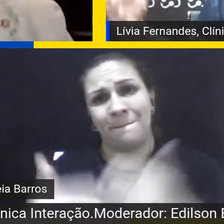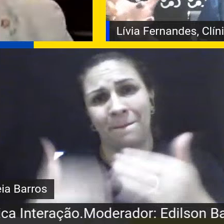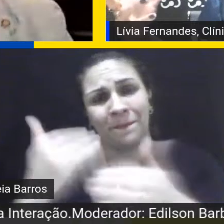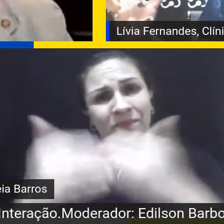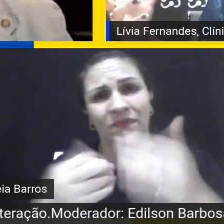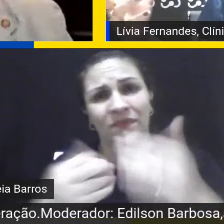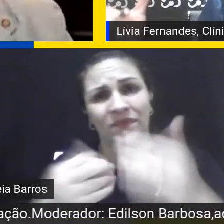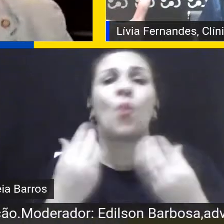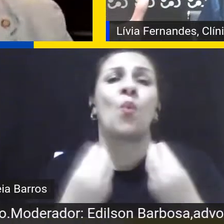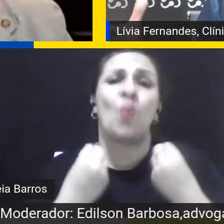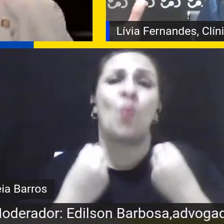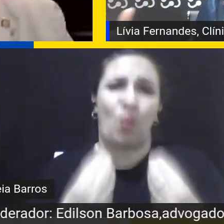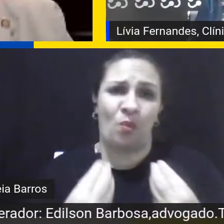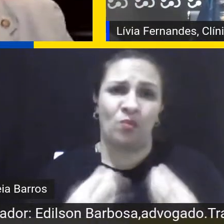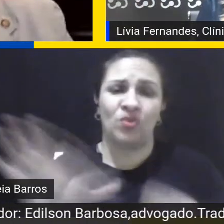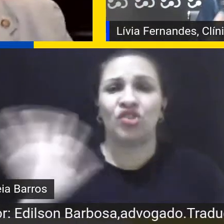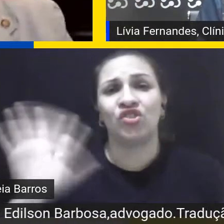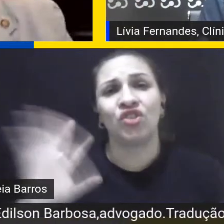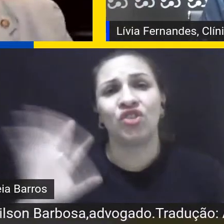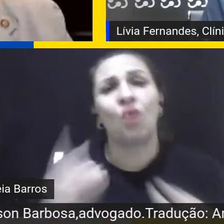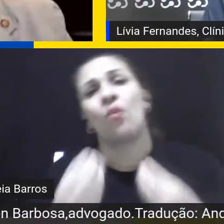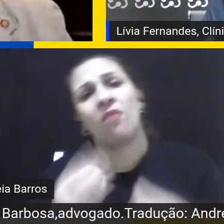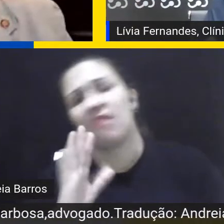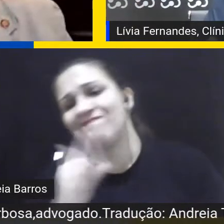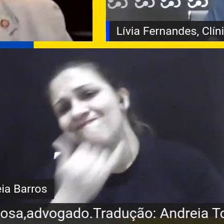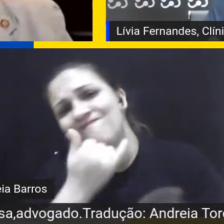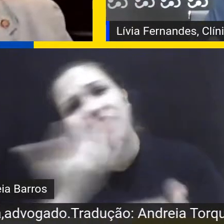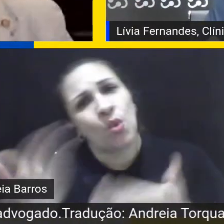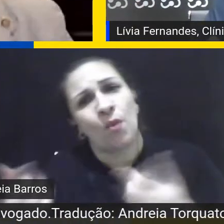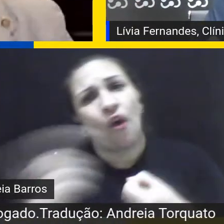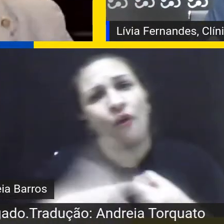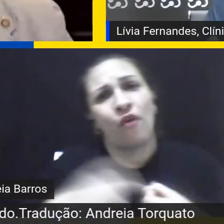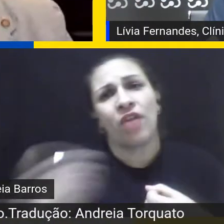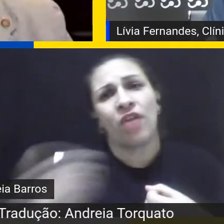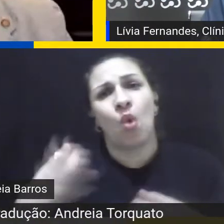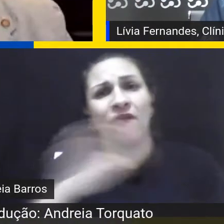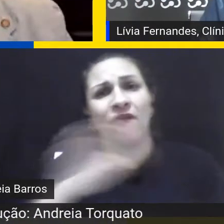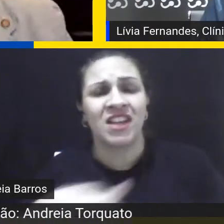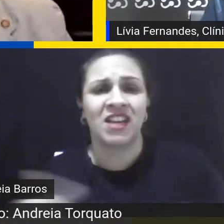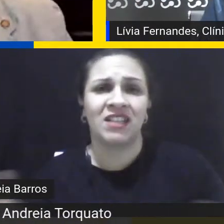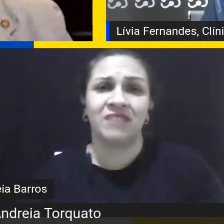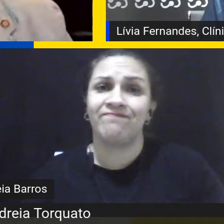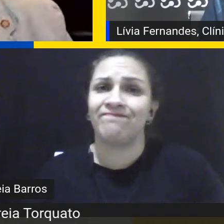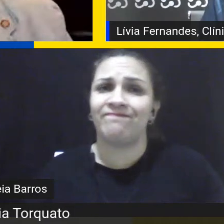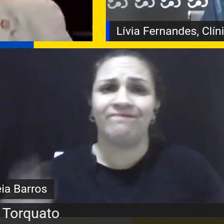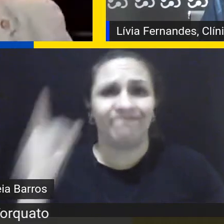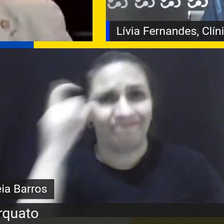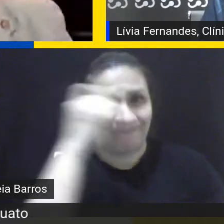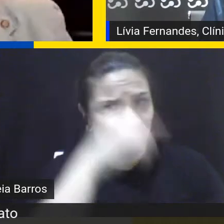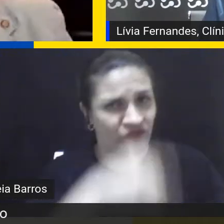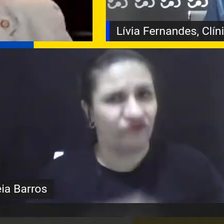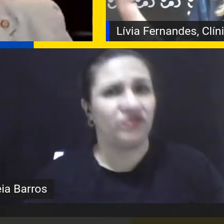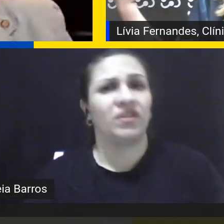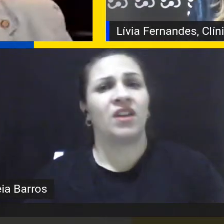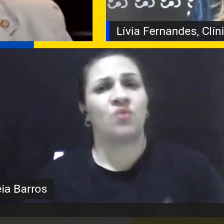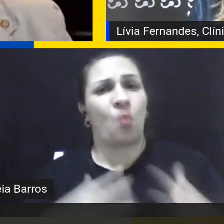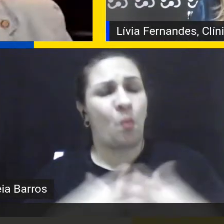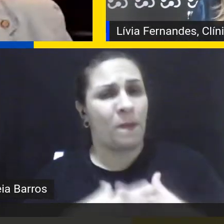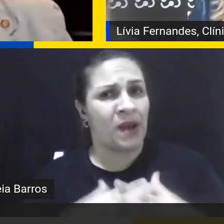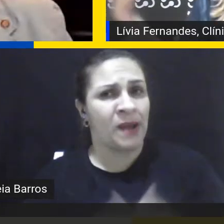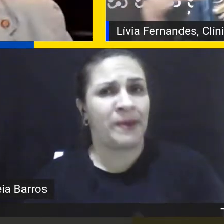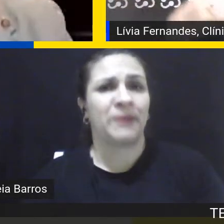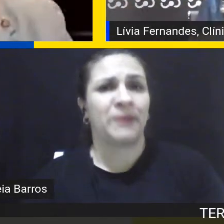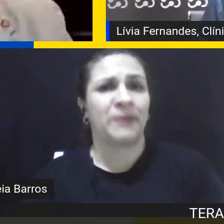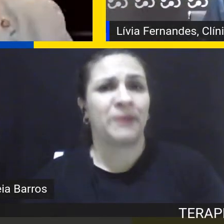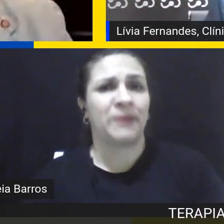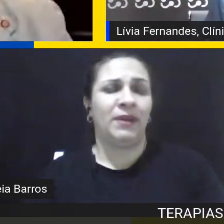como é que a gente vai dizer tchau para a gente poder botar outra criança também na vez, né? Então fica muito complicado, fica complicado com